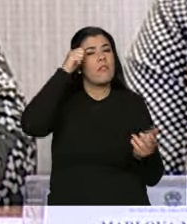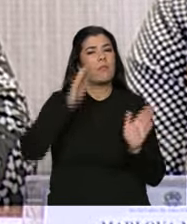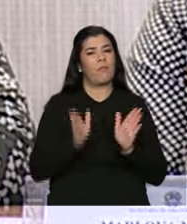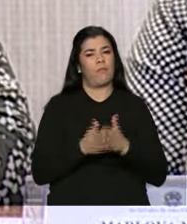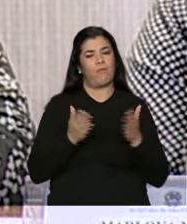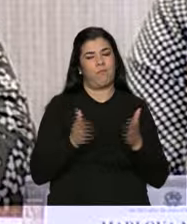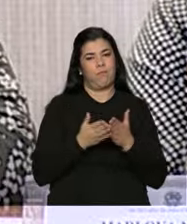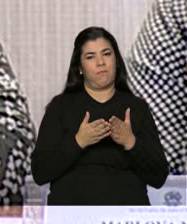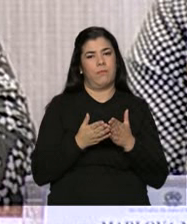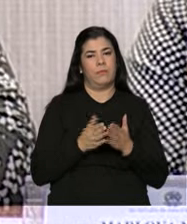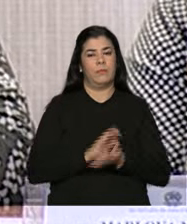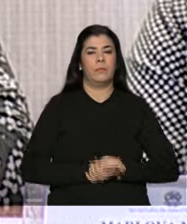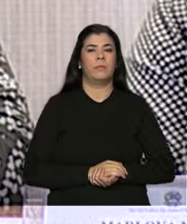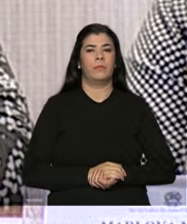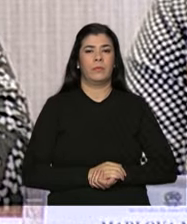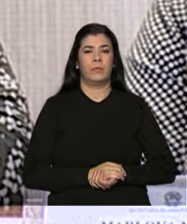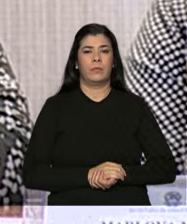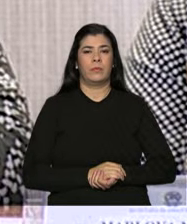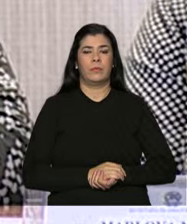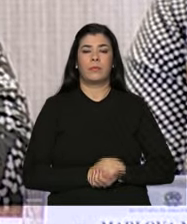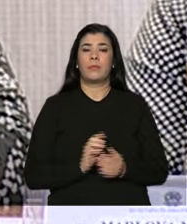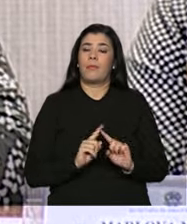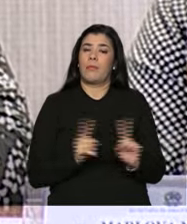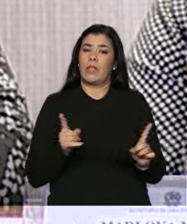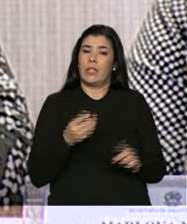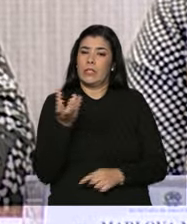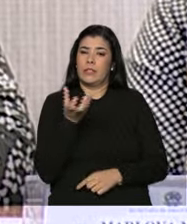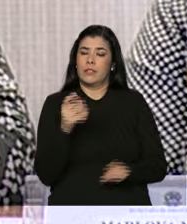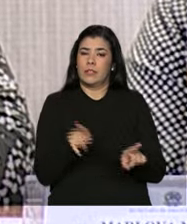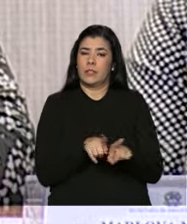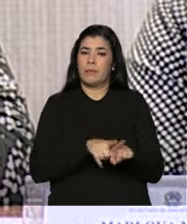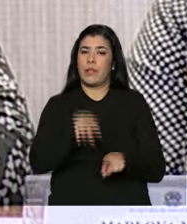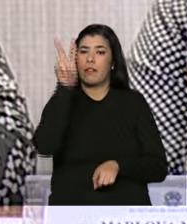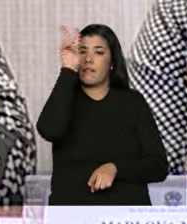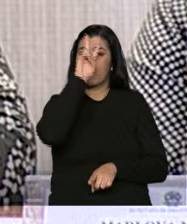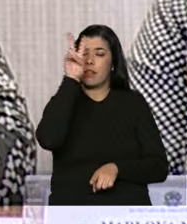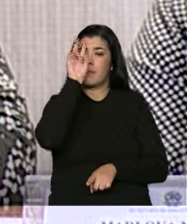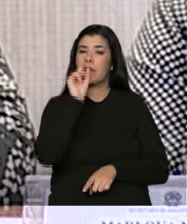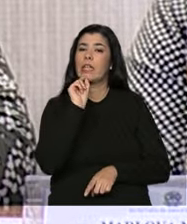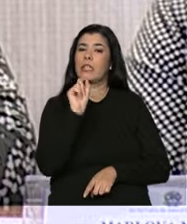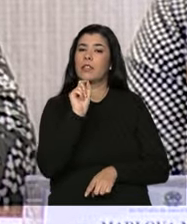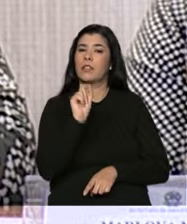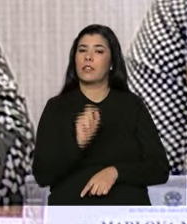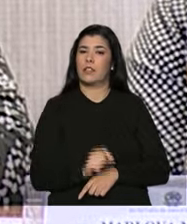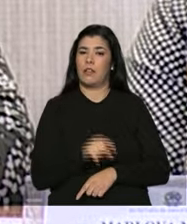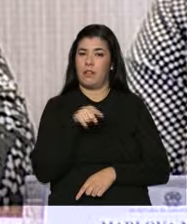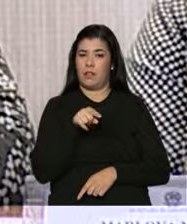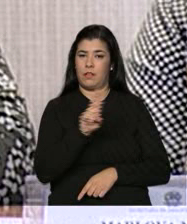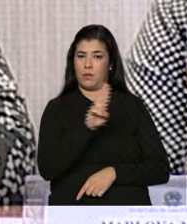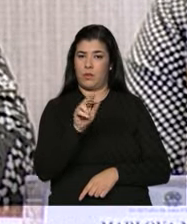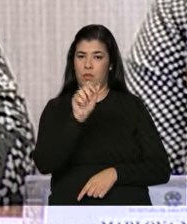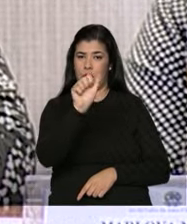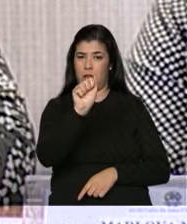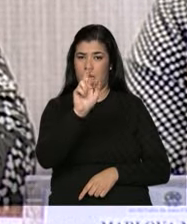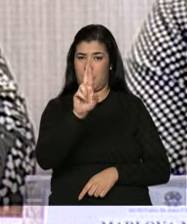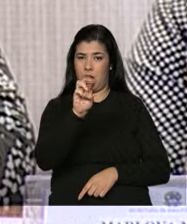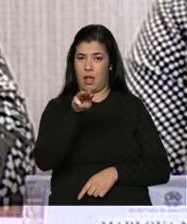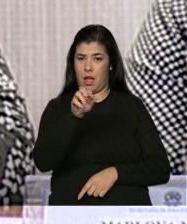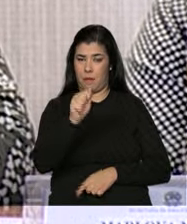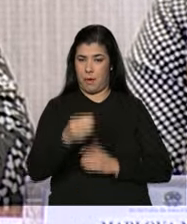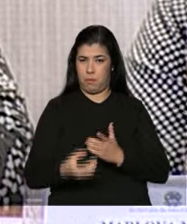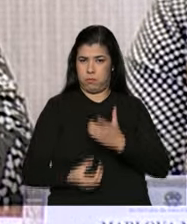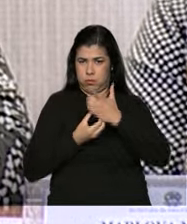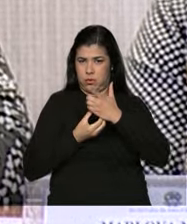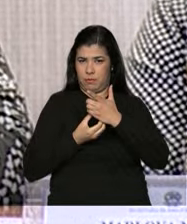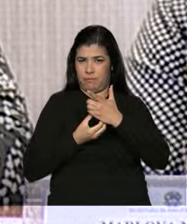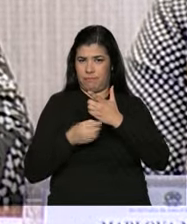periferia. Mas eh eu gostaria de frisar que arma não escolhe a sua vítima,